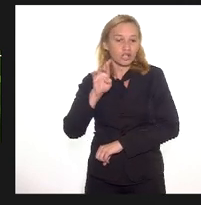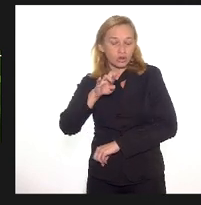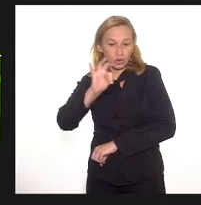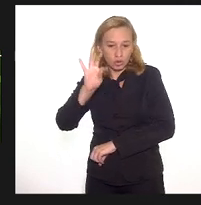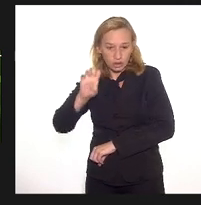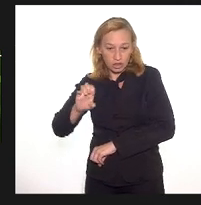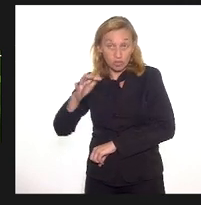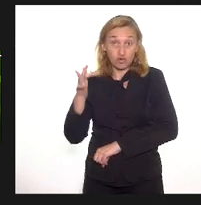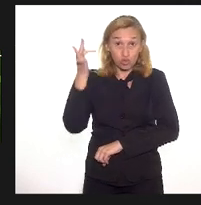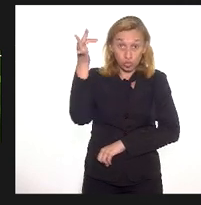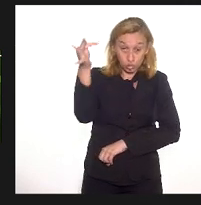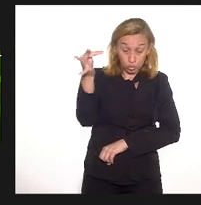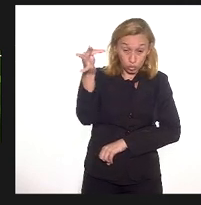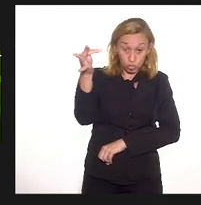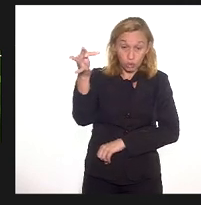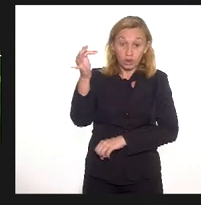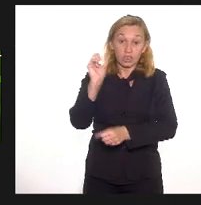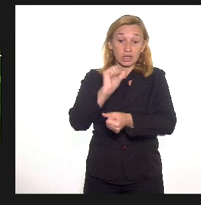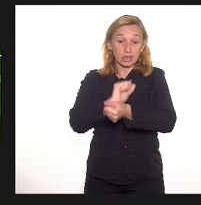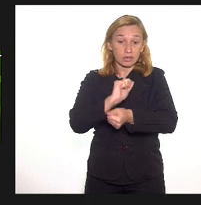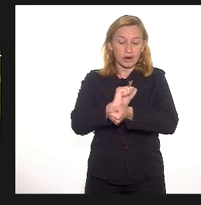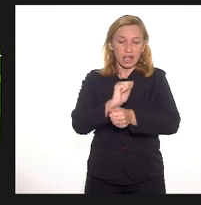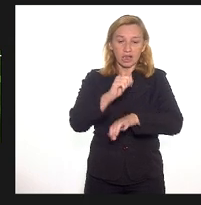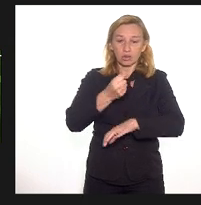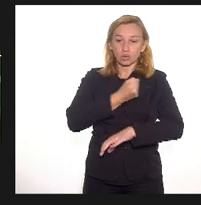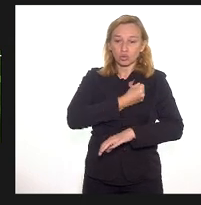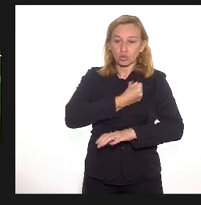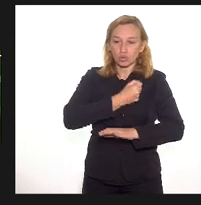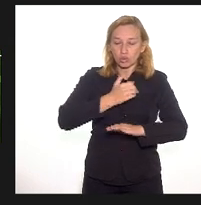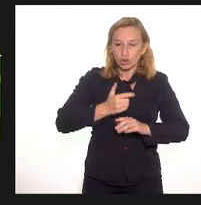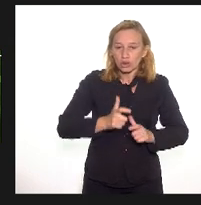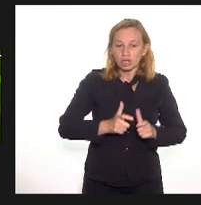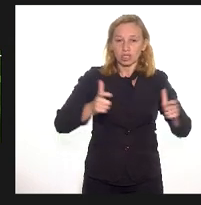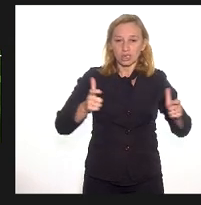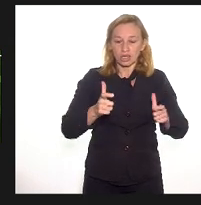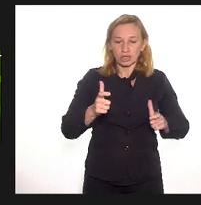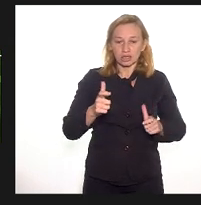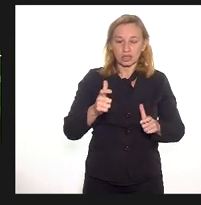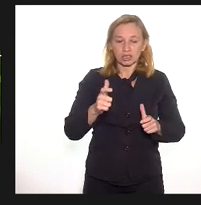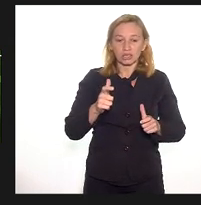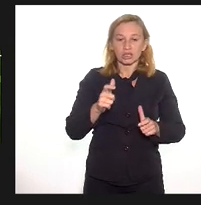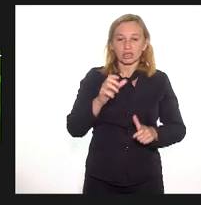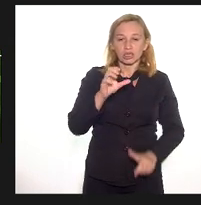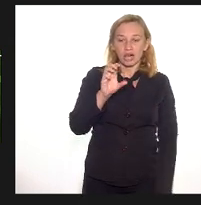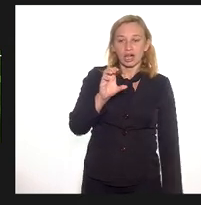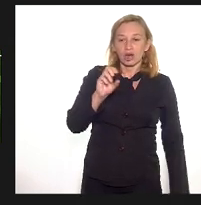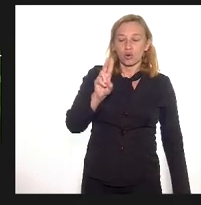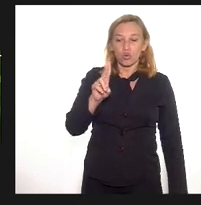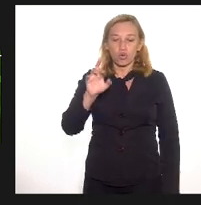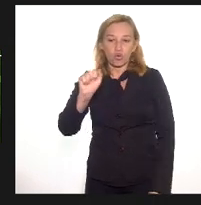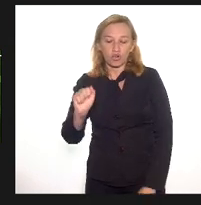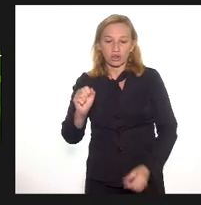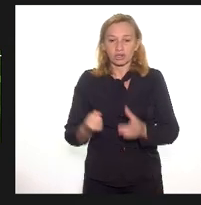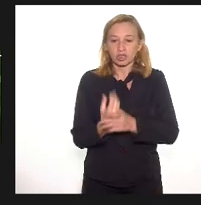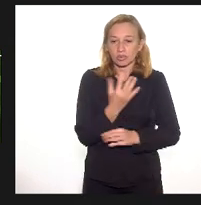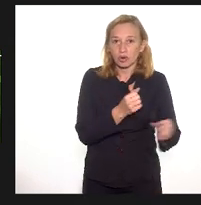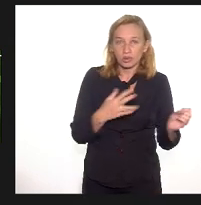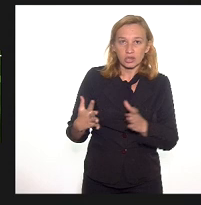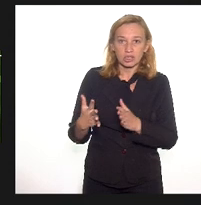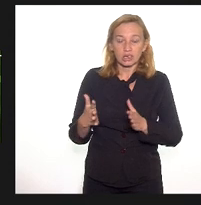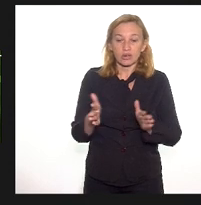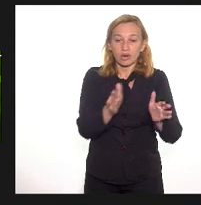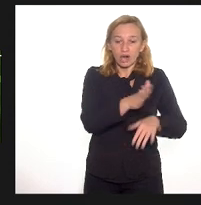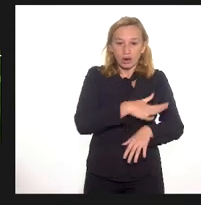futuro, esperado um aumento da curva de produção associado a campos hoje inseridos